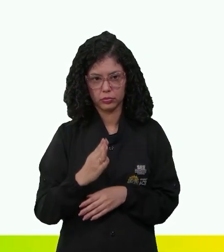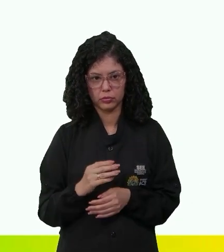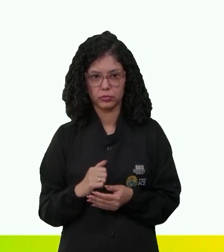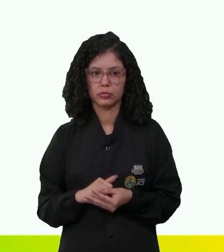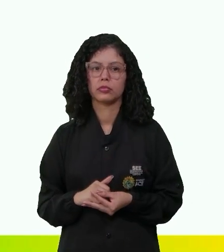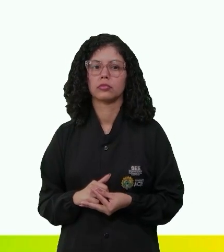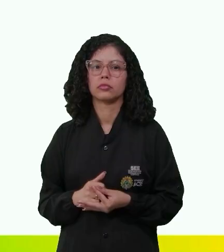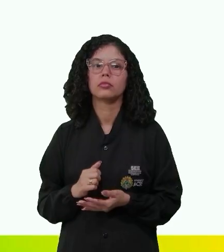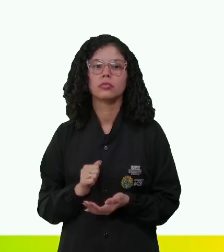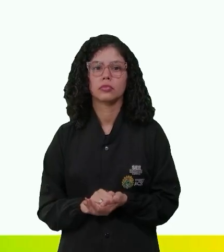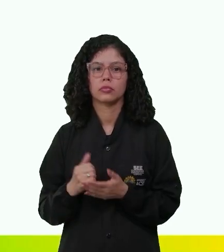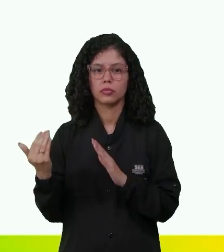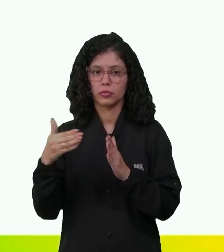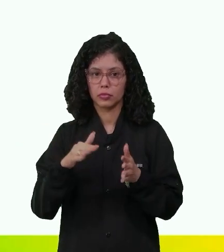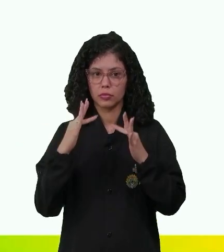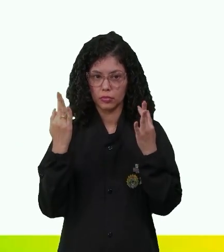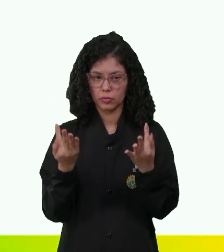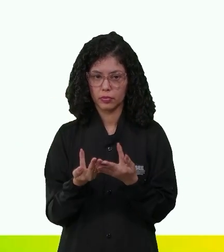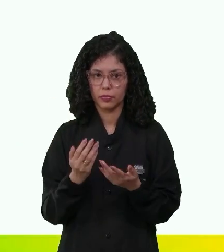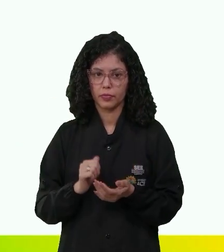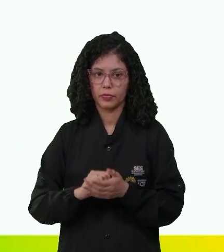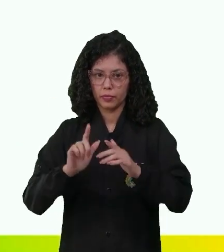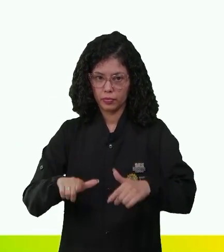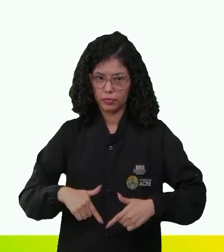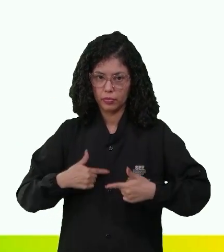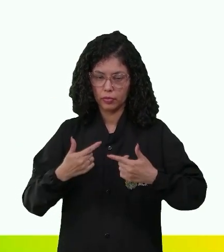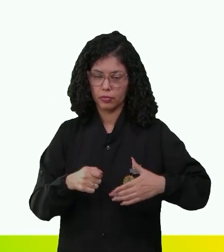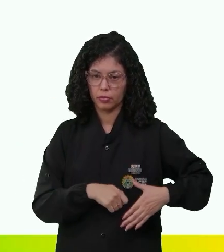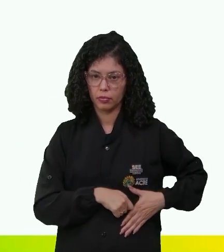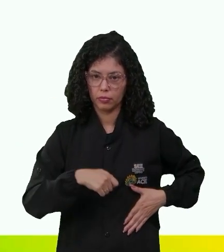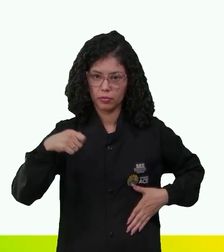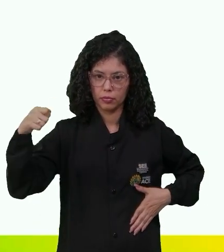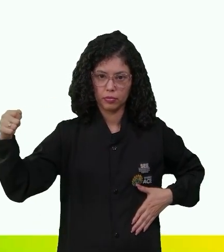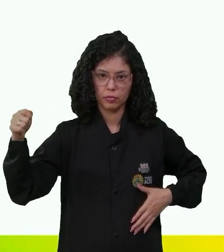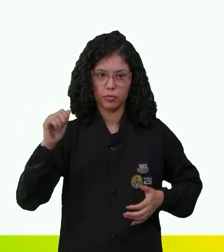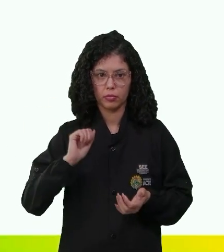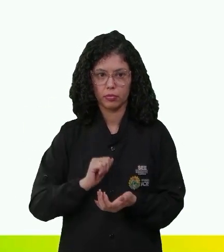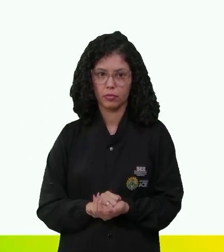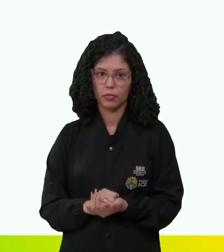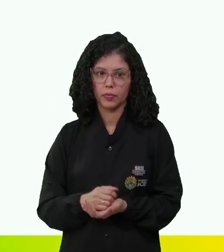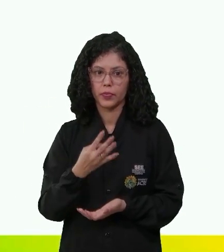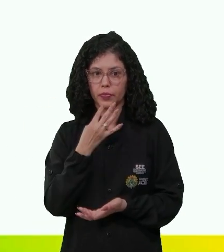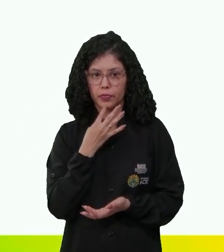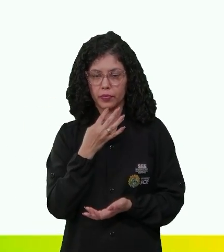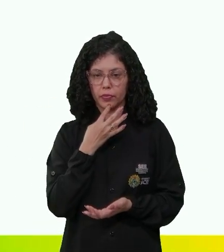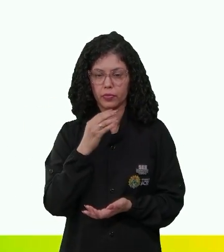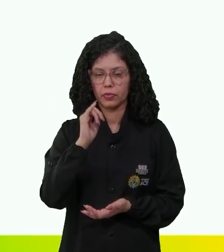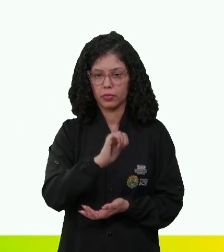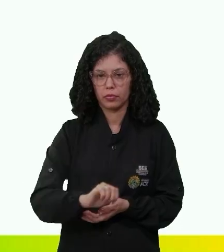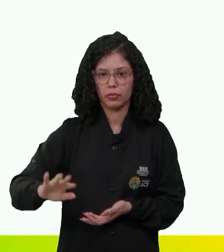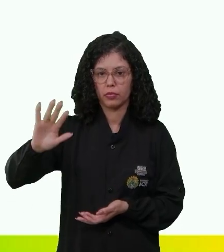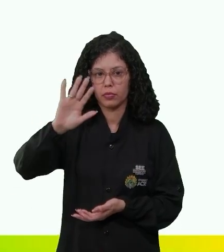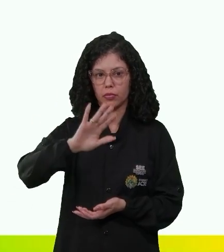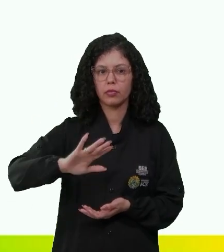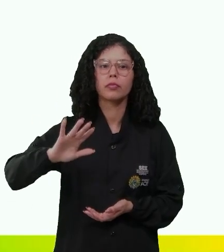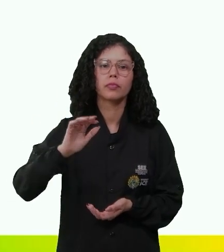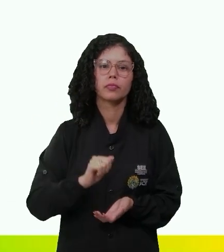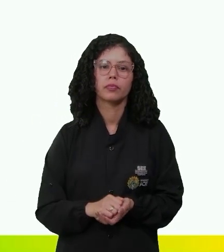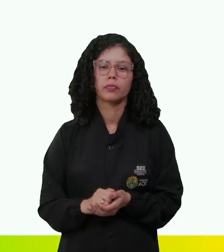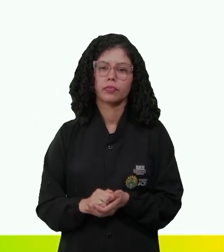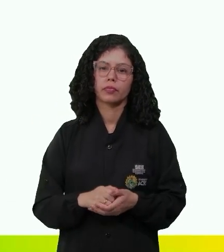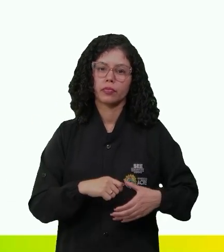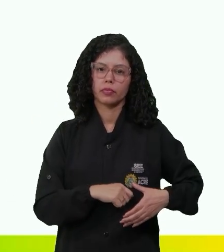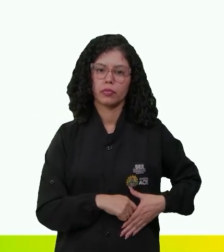brasileiro. A chegada da família real, as guerras de independência e a consolidação, o reconhecimento